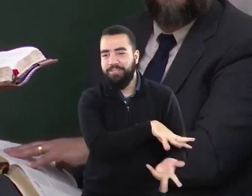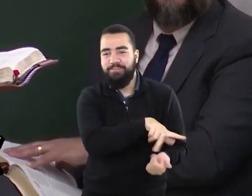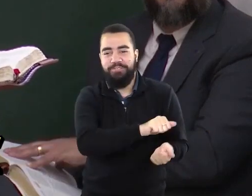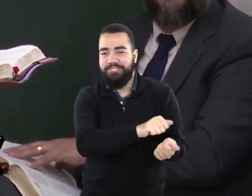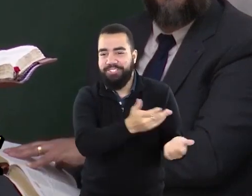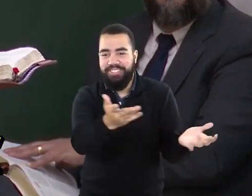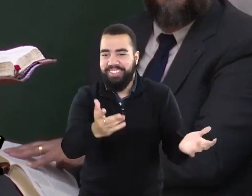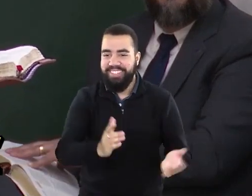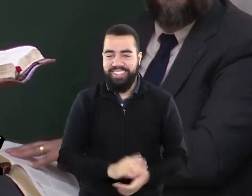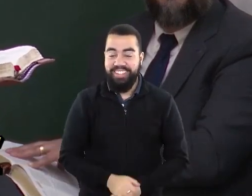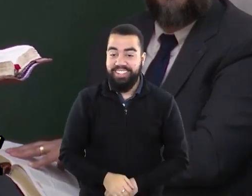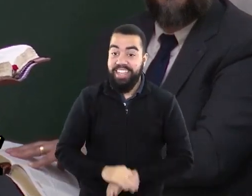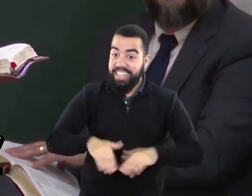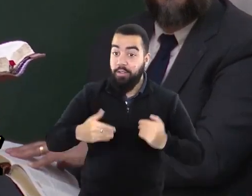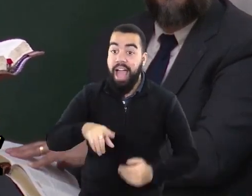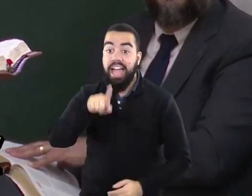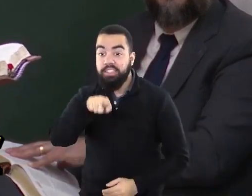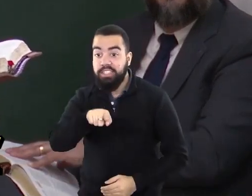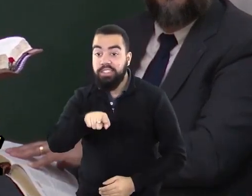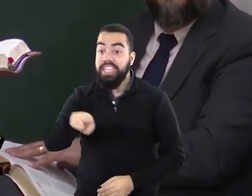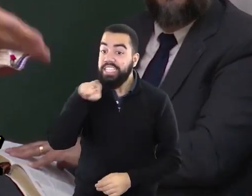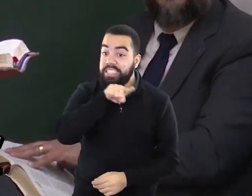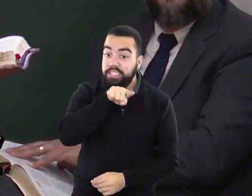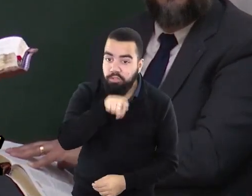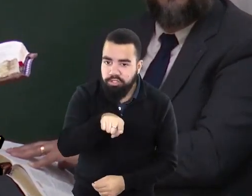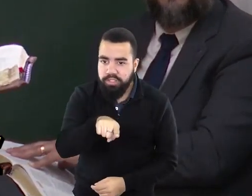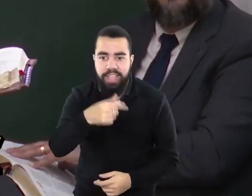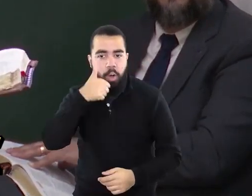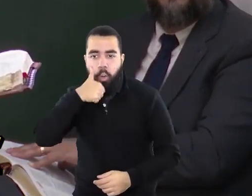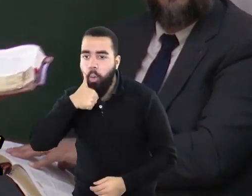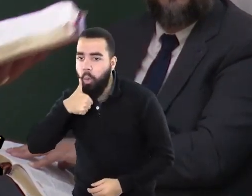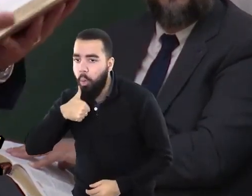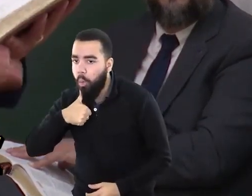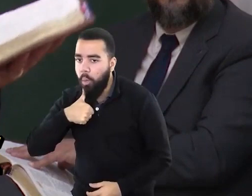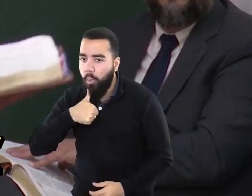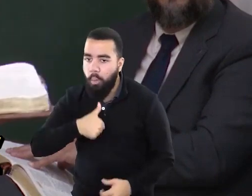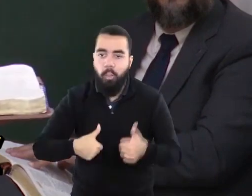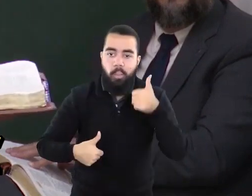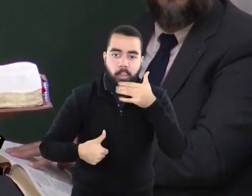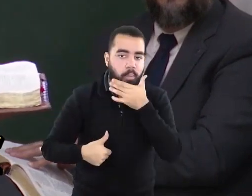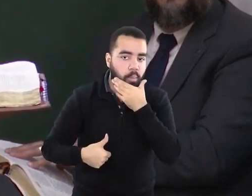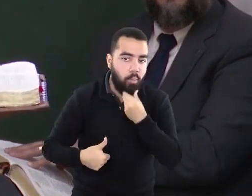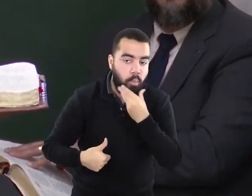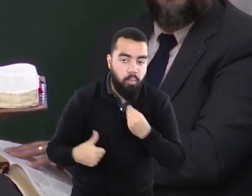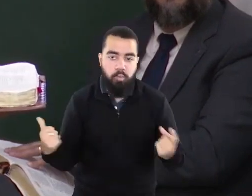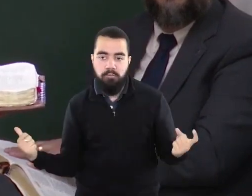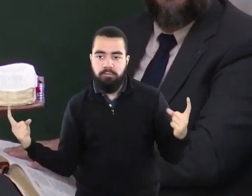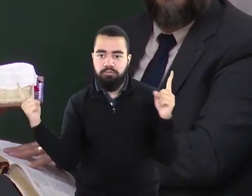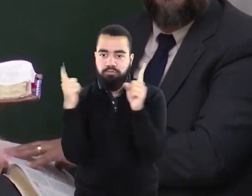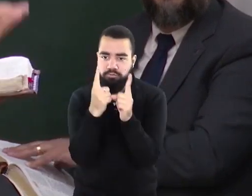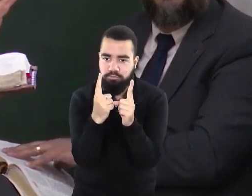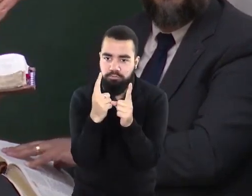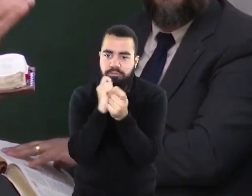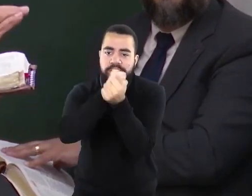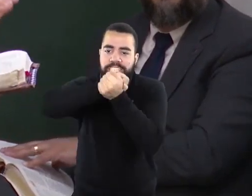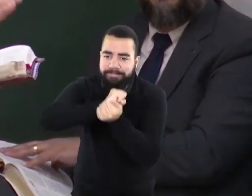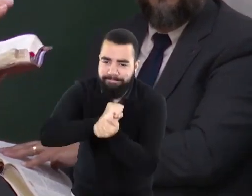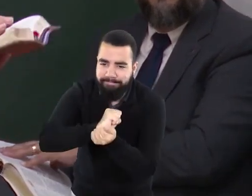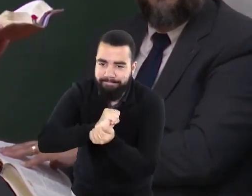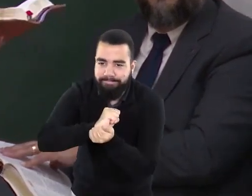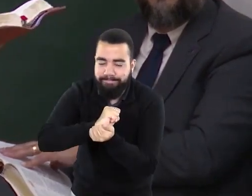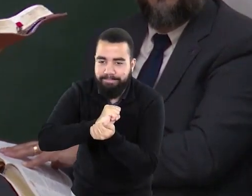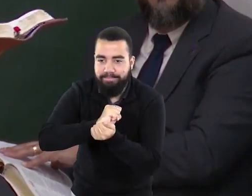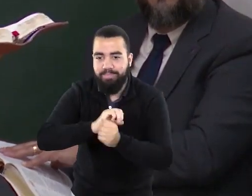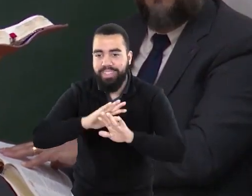liberdade. Quanto mais vocês pertencerem um ao outro, mais livres vocês serão, mais felizes vocês serão. Selo fala